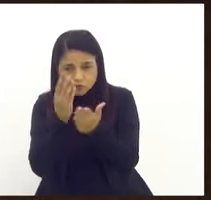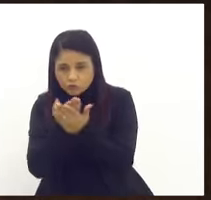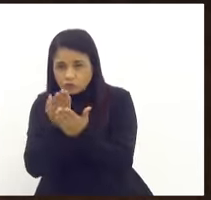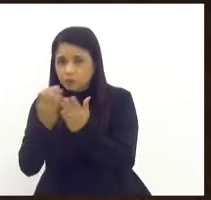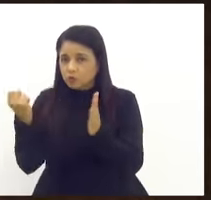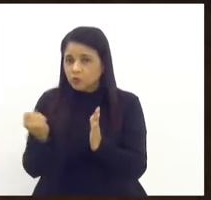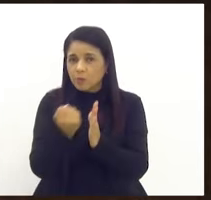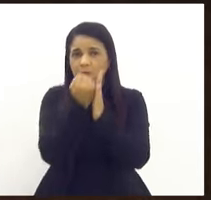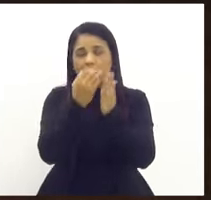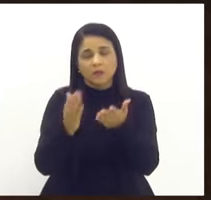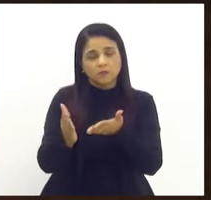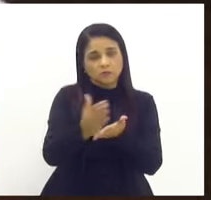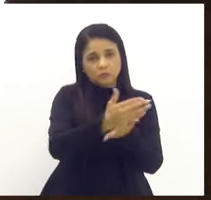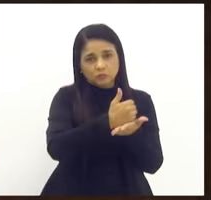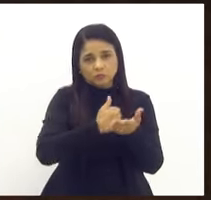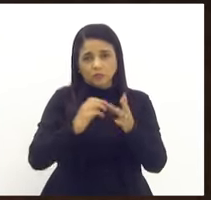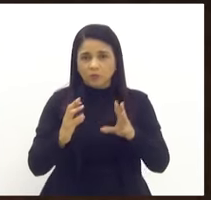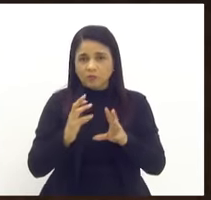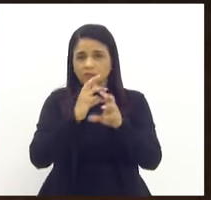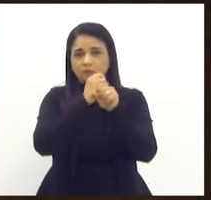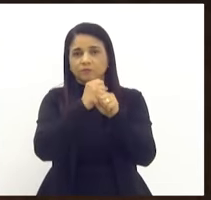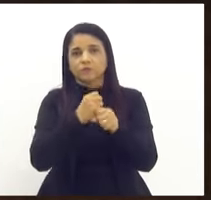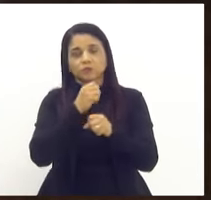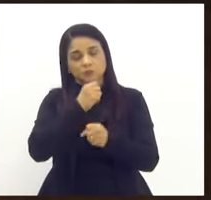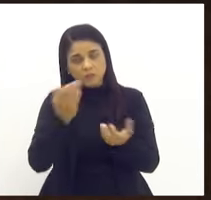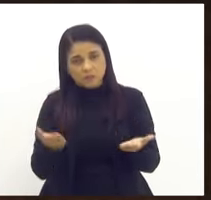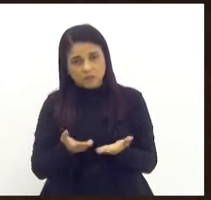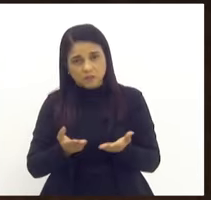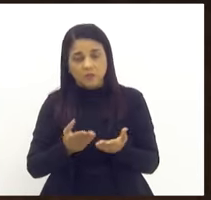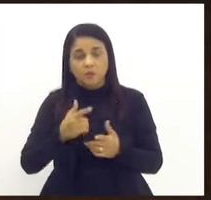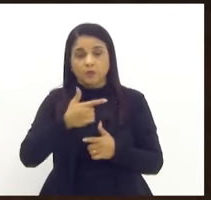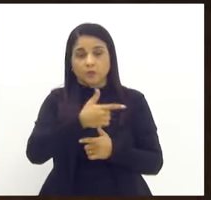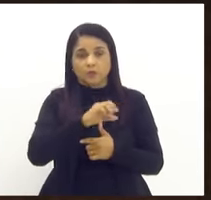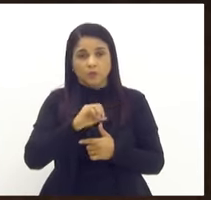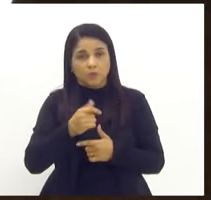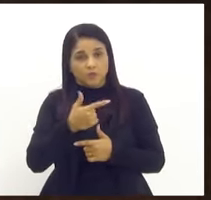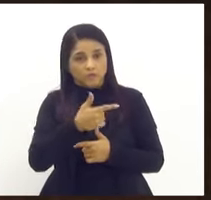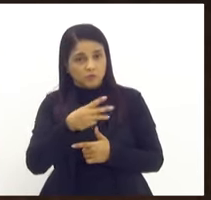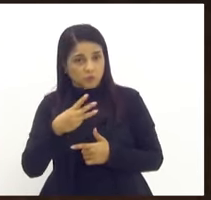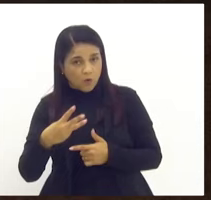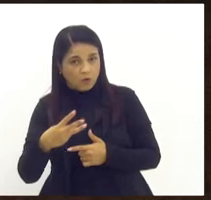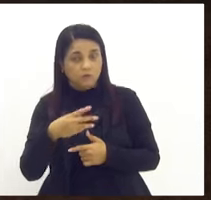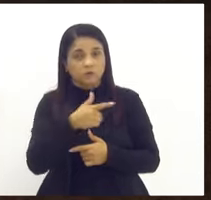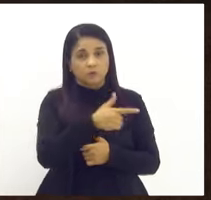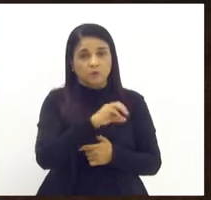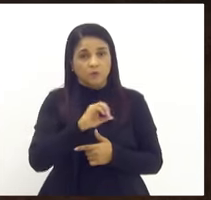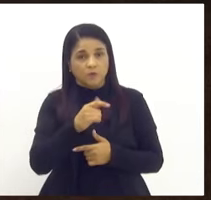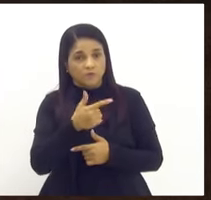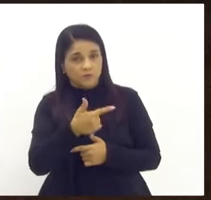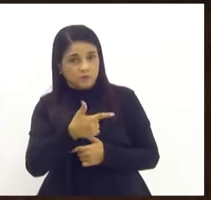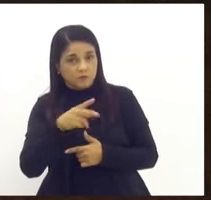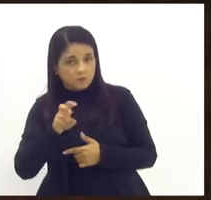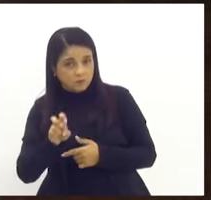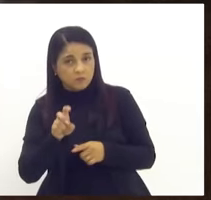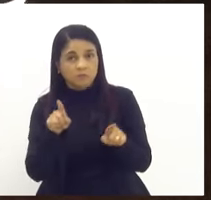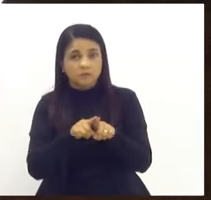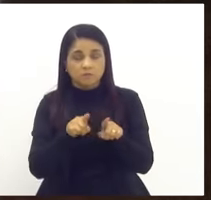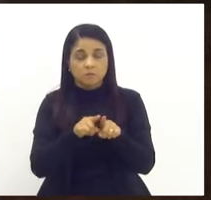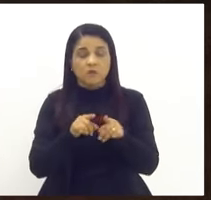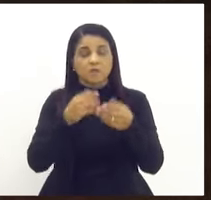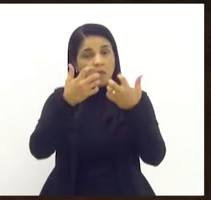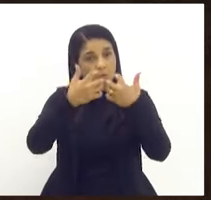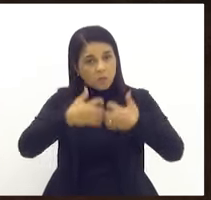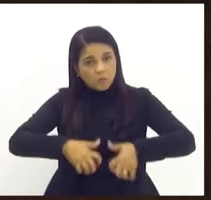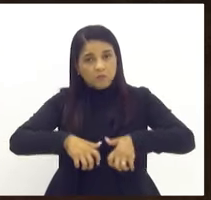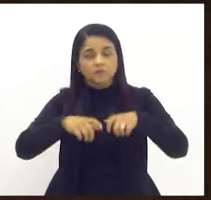previsão orçamentária desse ano como para o ano de 24 e 25 Como deve ser como é a proposto adequação que o